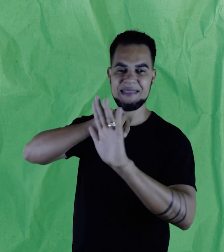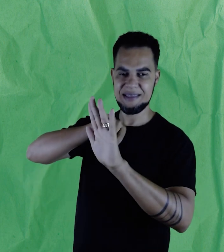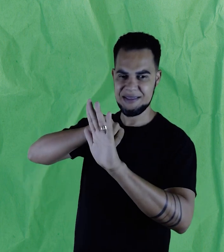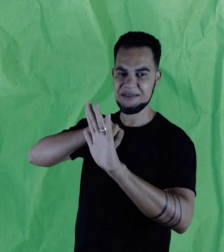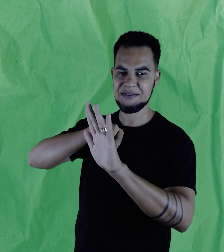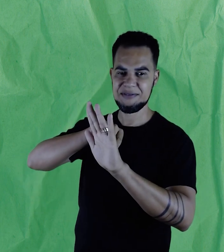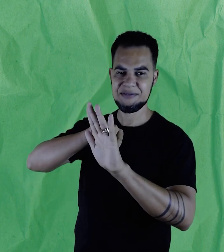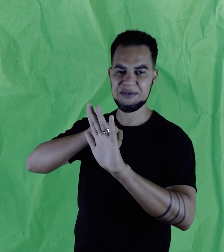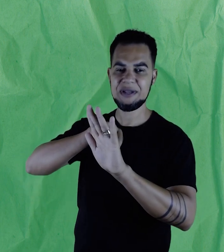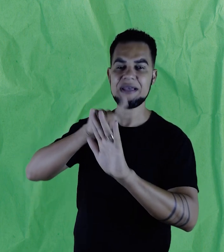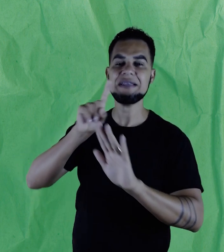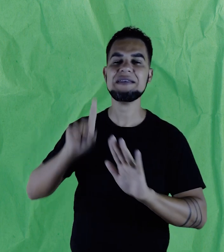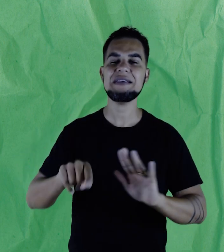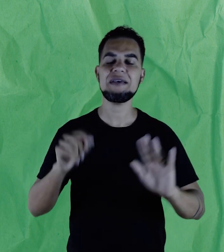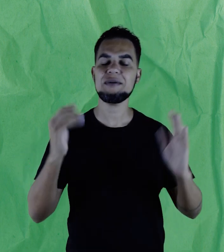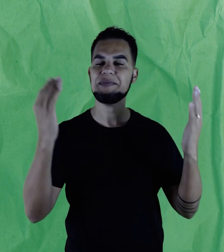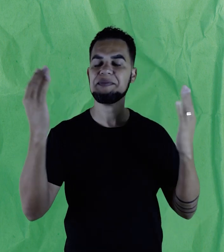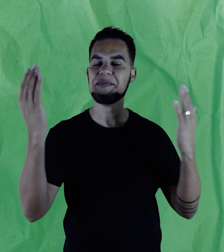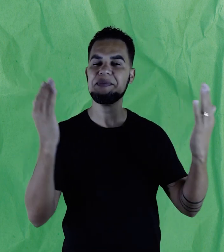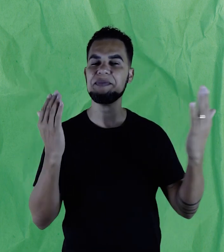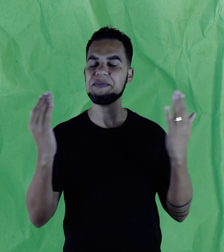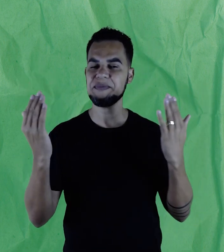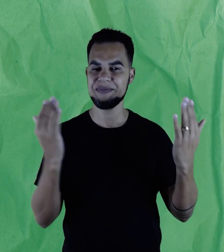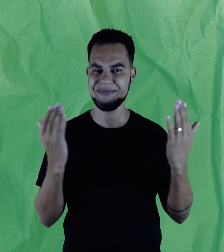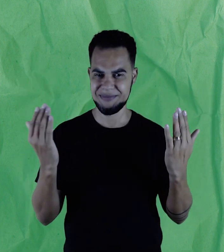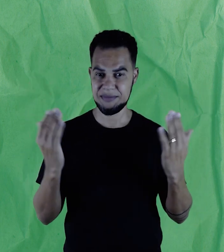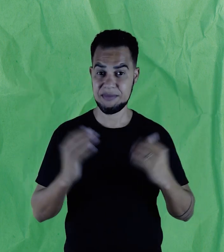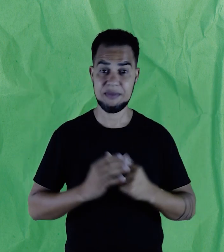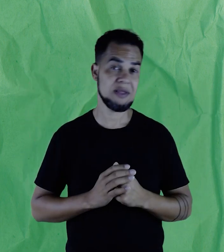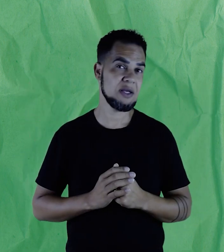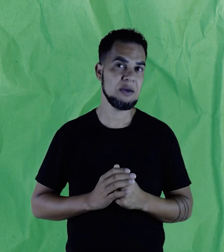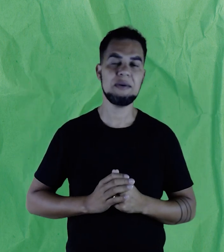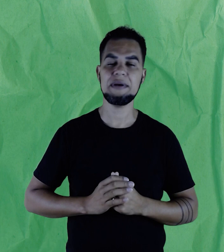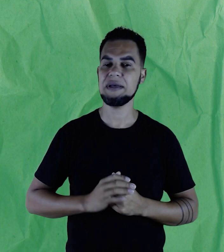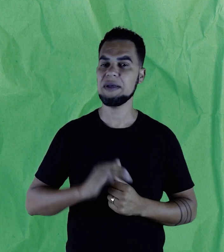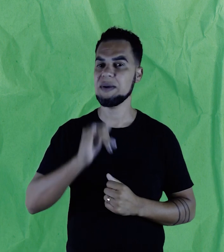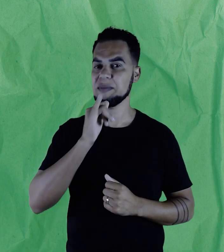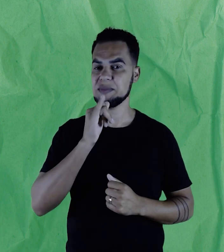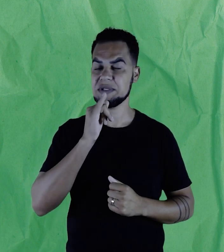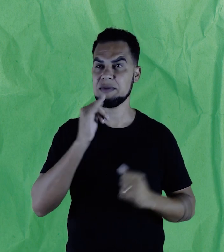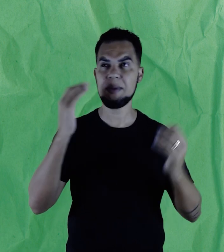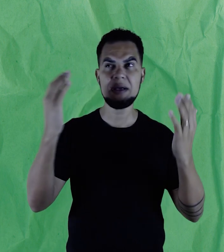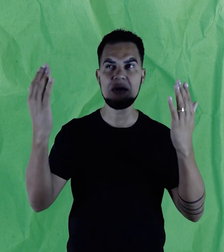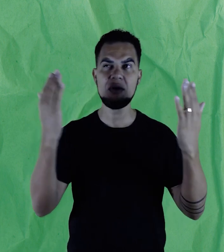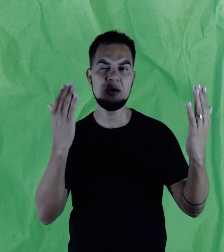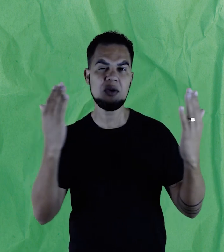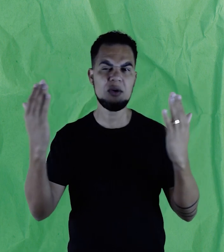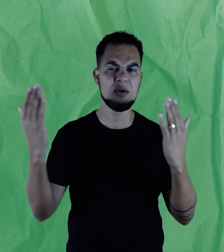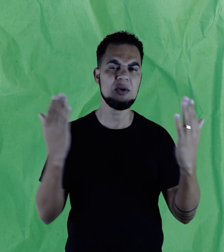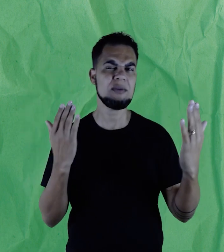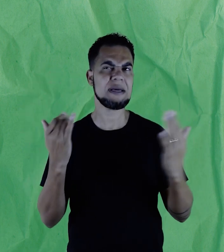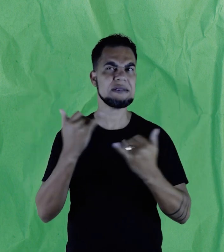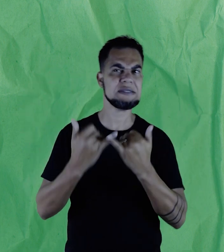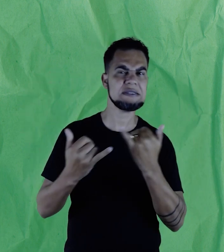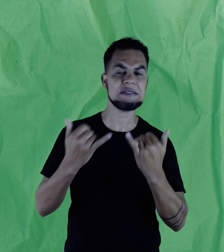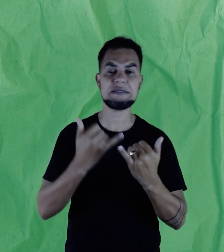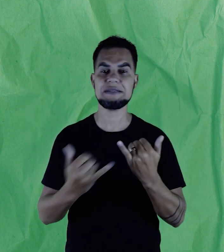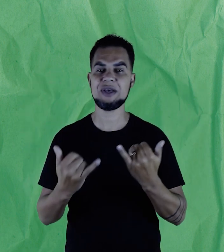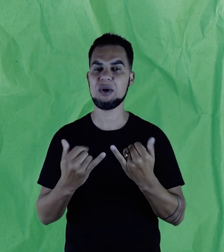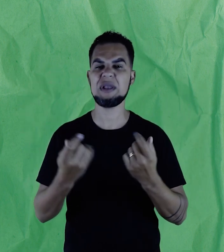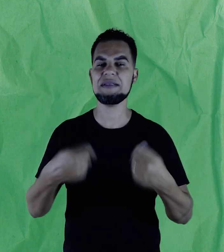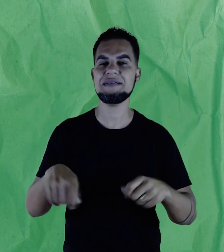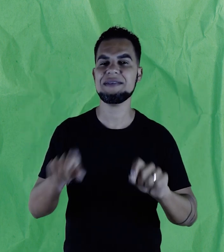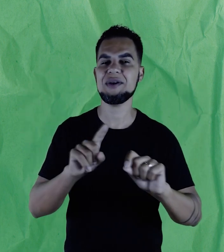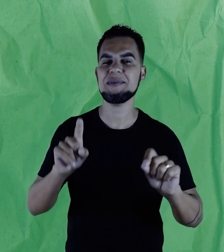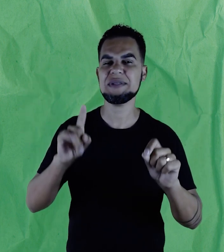que consiste numa comparação em que algo é feito ali por semelhança, sem necessariamente o uso de algum conectivo